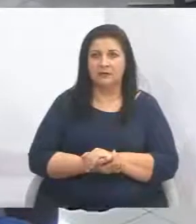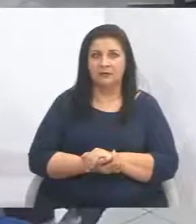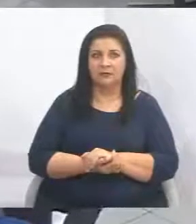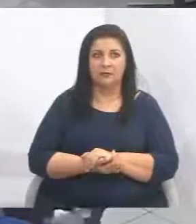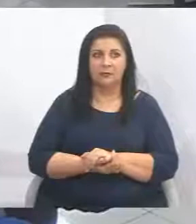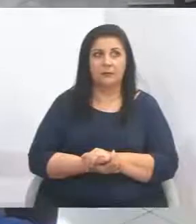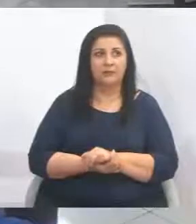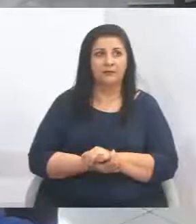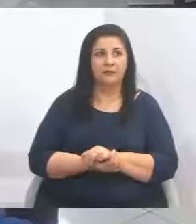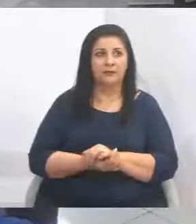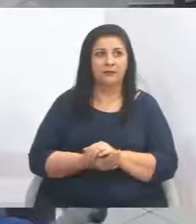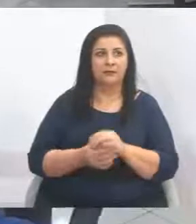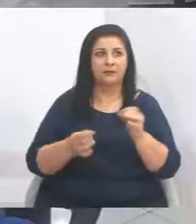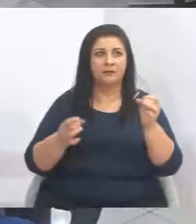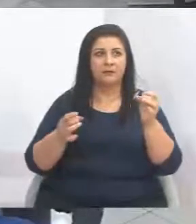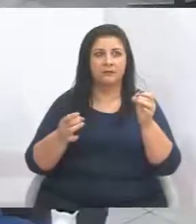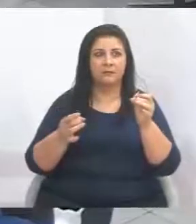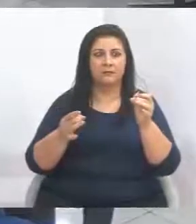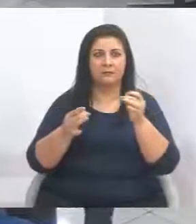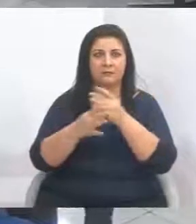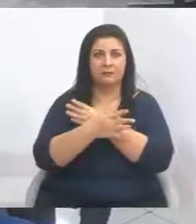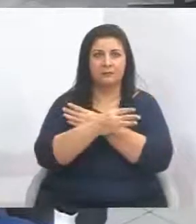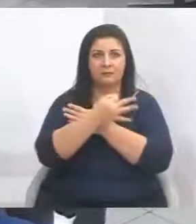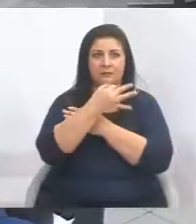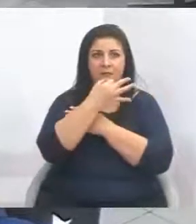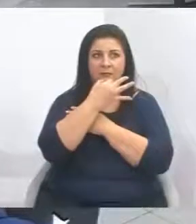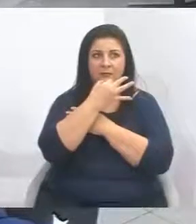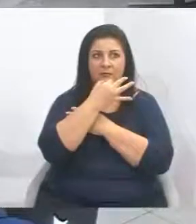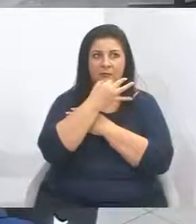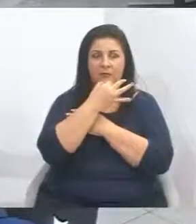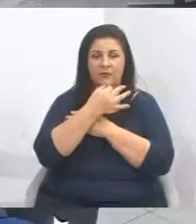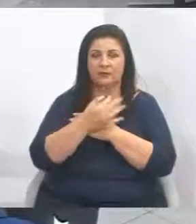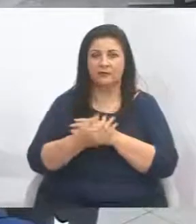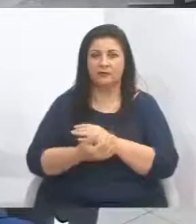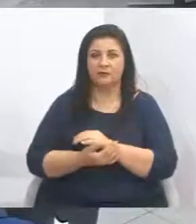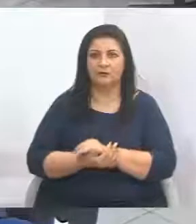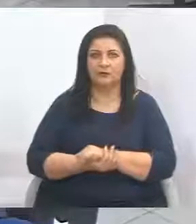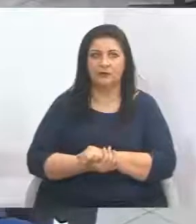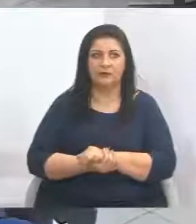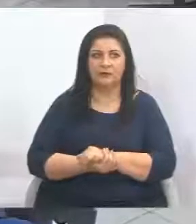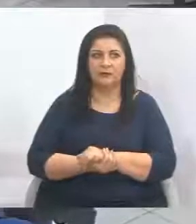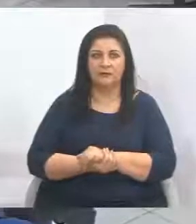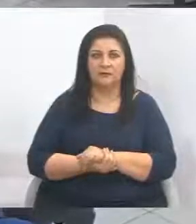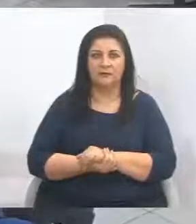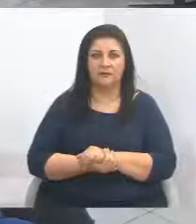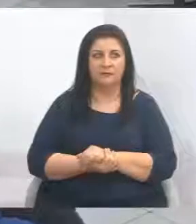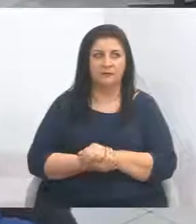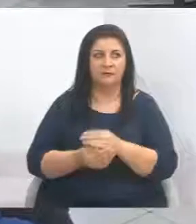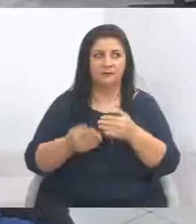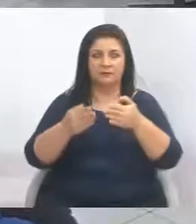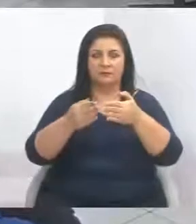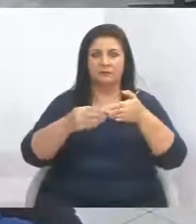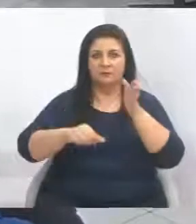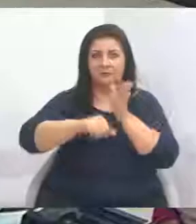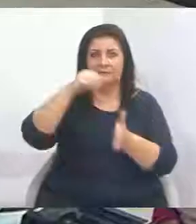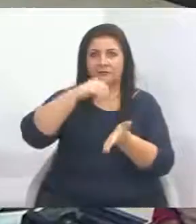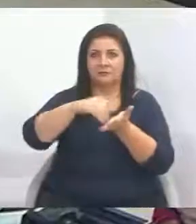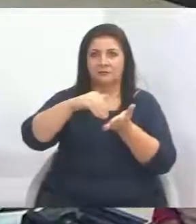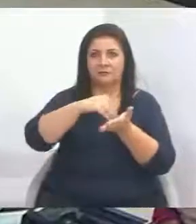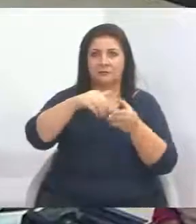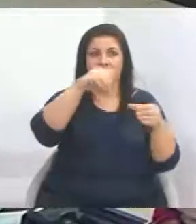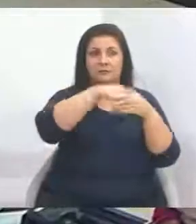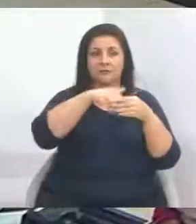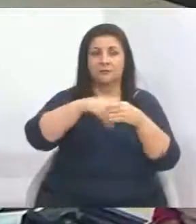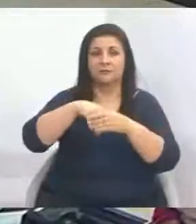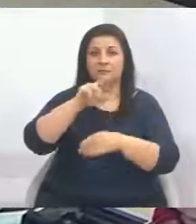Não havendo mais ninguém que desejando discutir a matéria, peço ao primeiro secretário que proceda à votação nominal do projeto